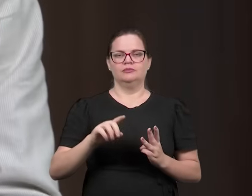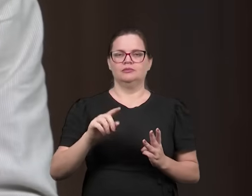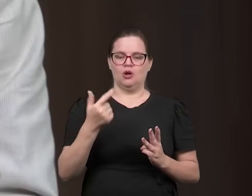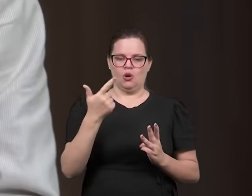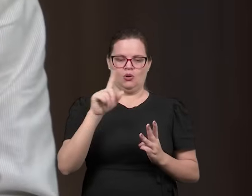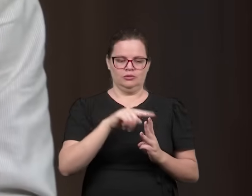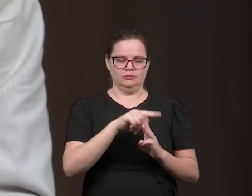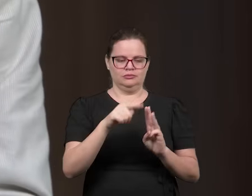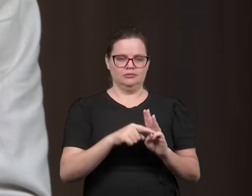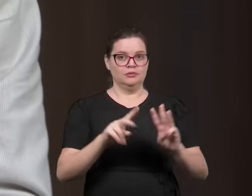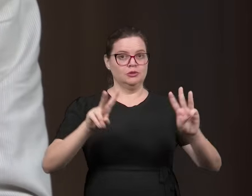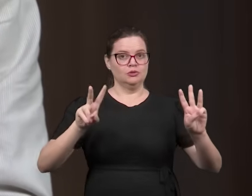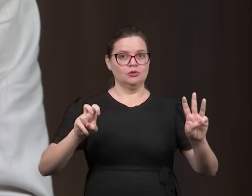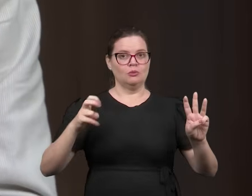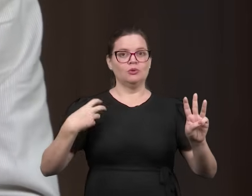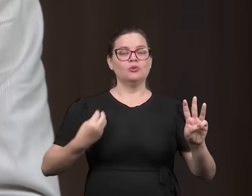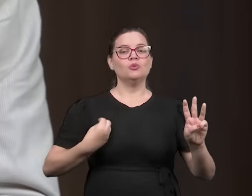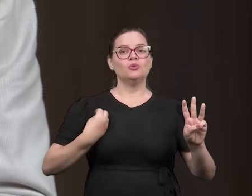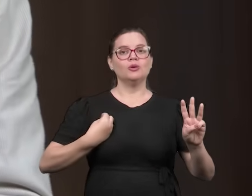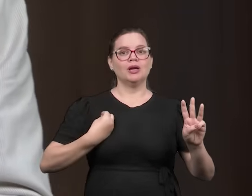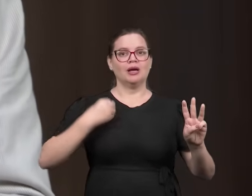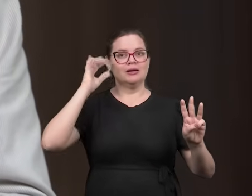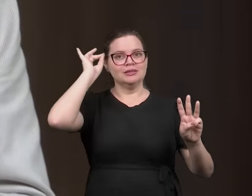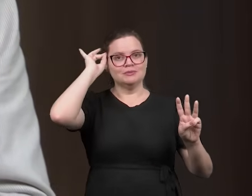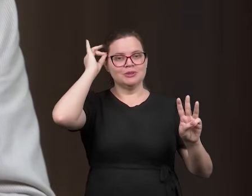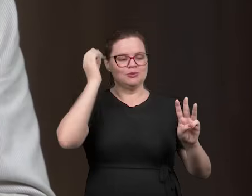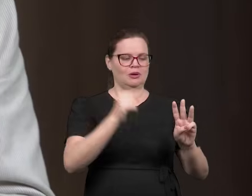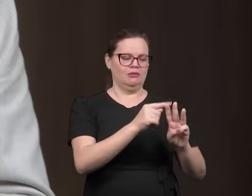Agora a parte espiritual, que aqui no caso não